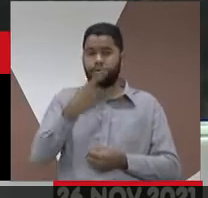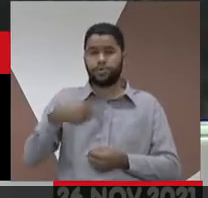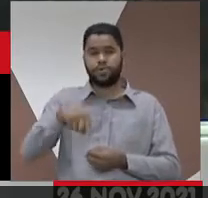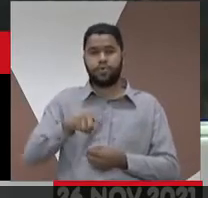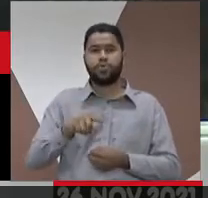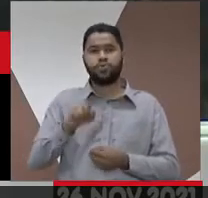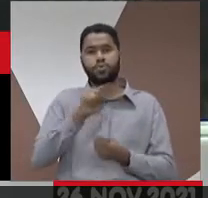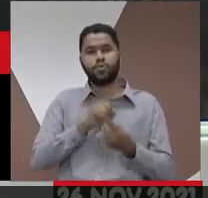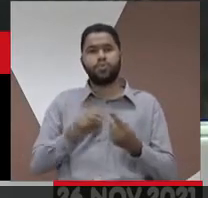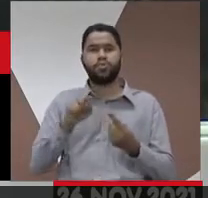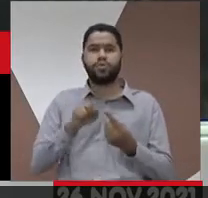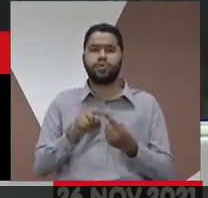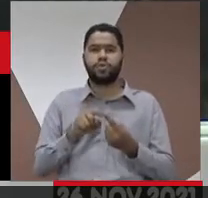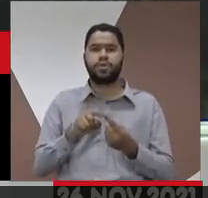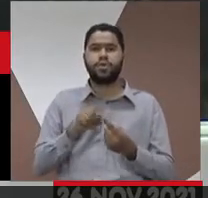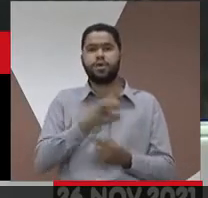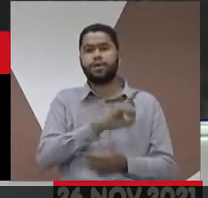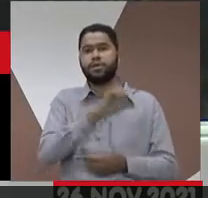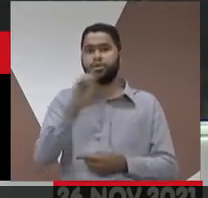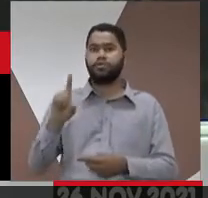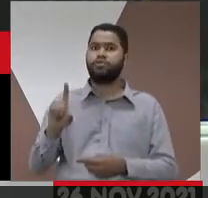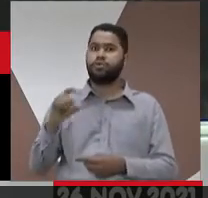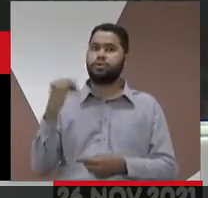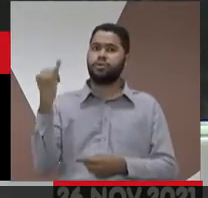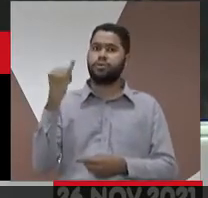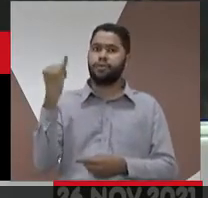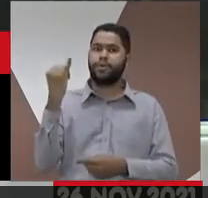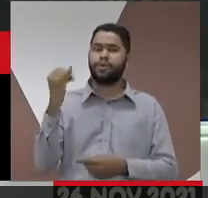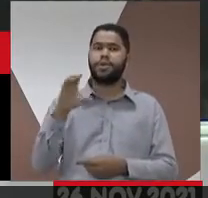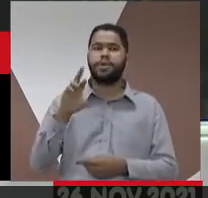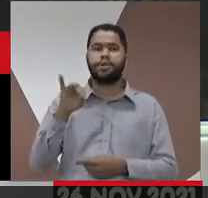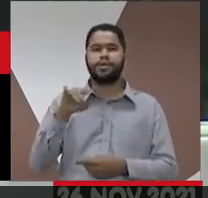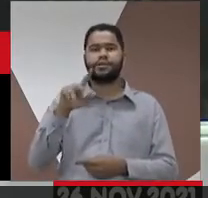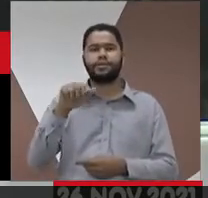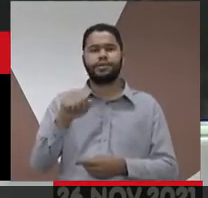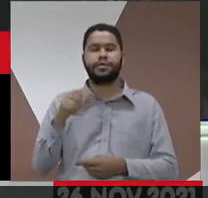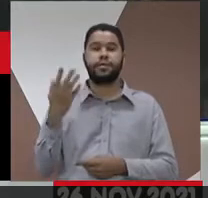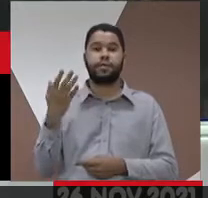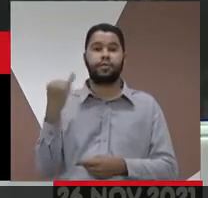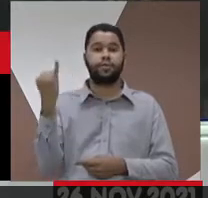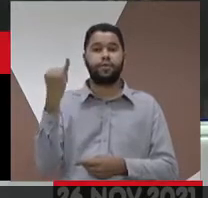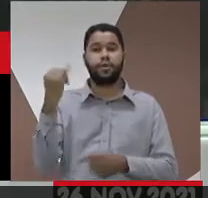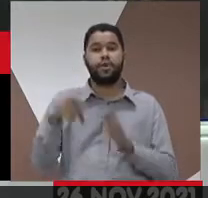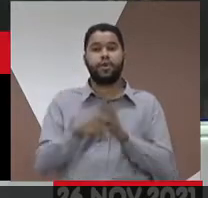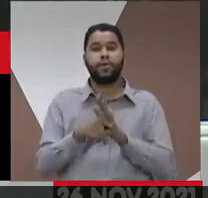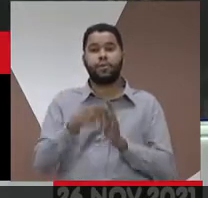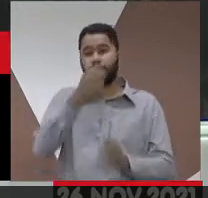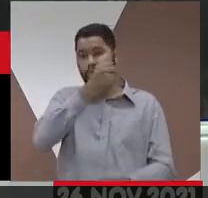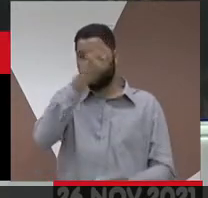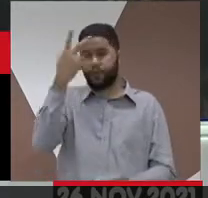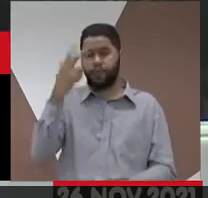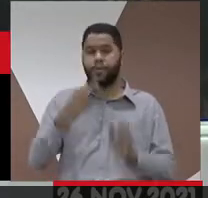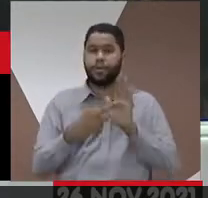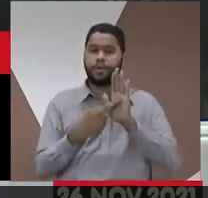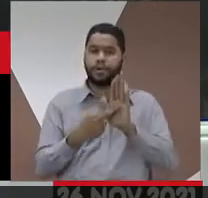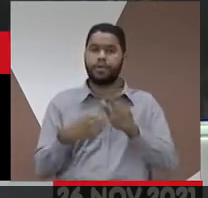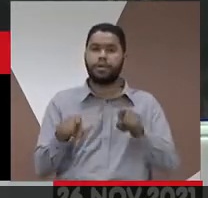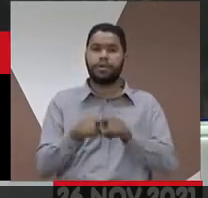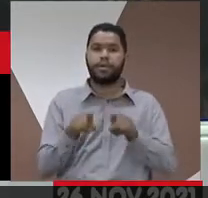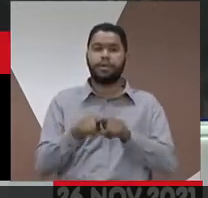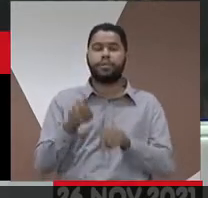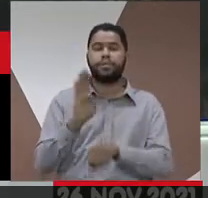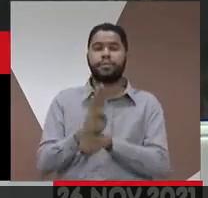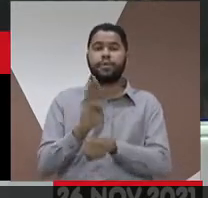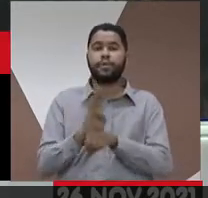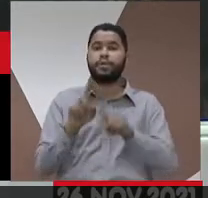causa. Nesse dia D, como a Cristina colocou, é fundamental, né, o prefeito da capital com sua representatividade, o prefeito de Betim,